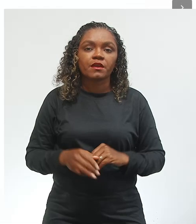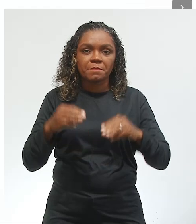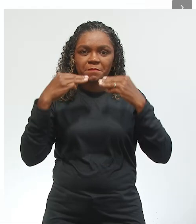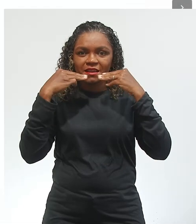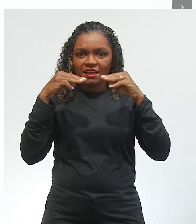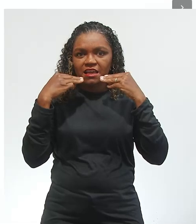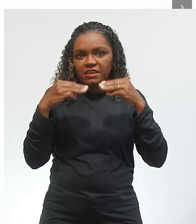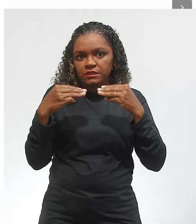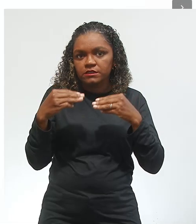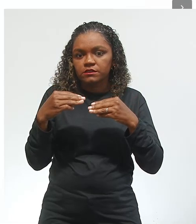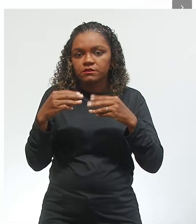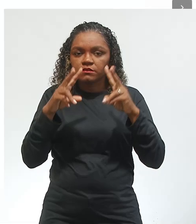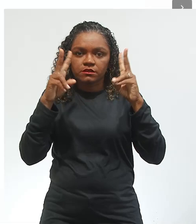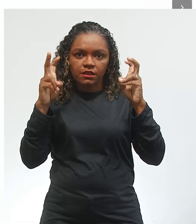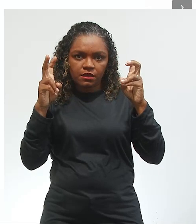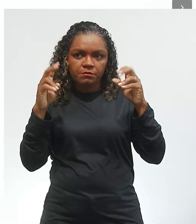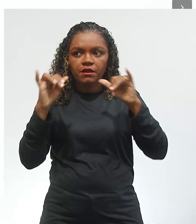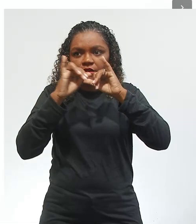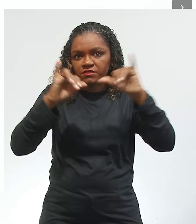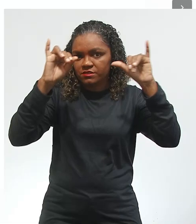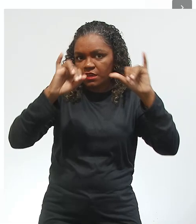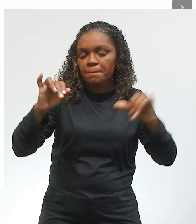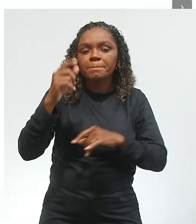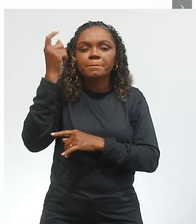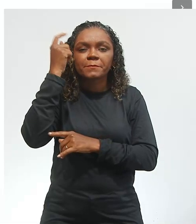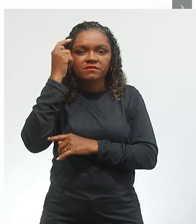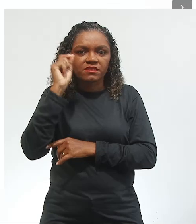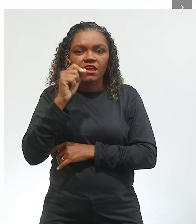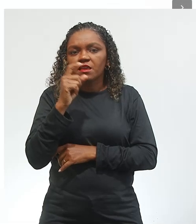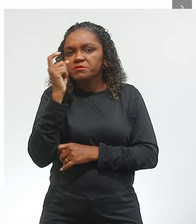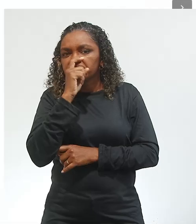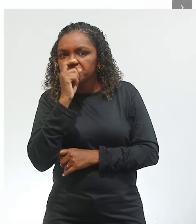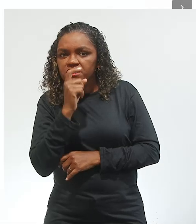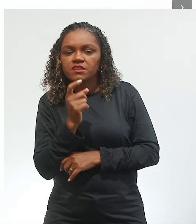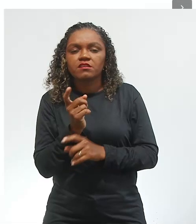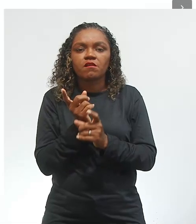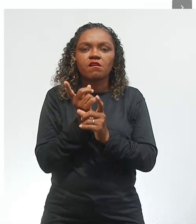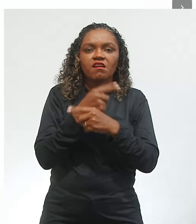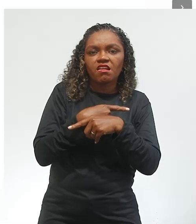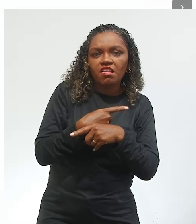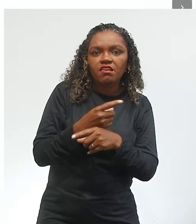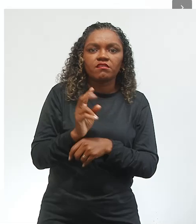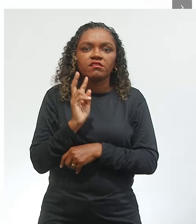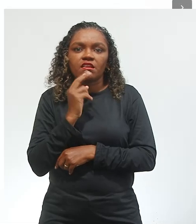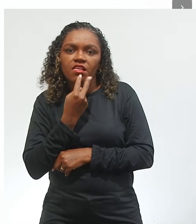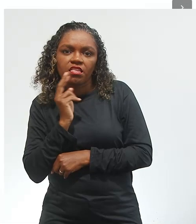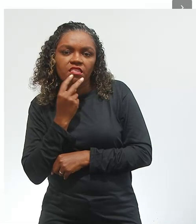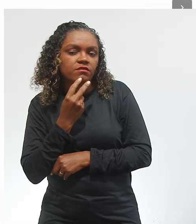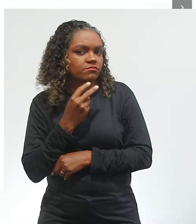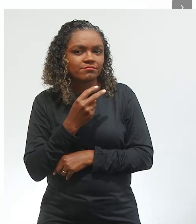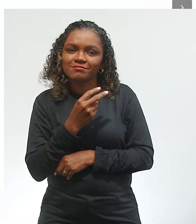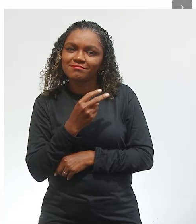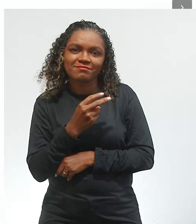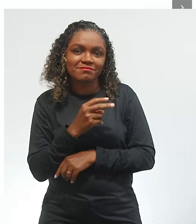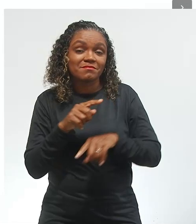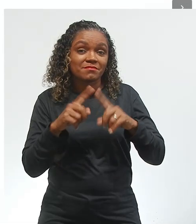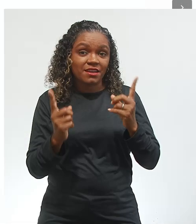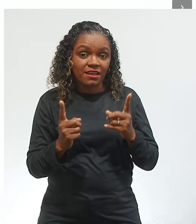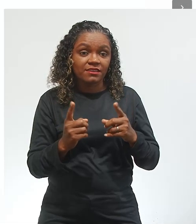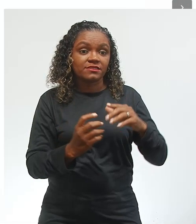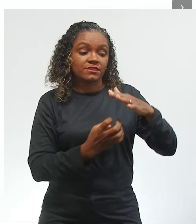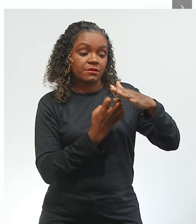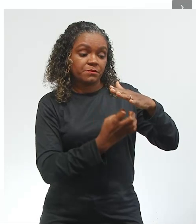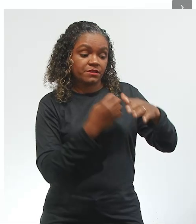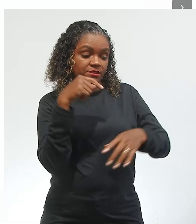algo ligado à mentira, à enganação. Então, com o plano de marketing, a instituição ela pode